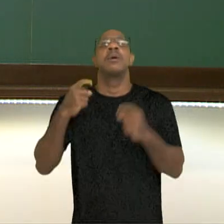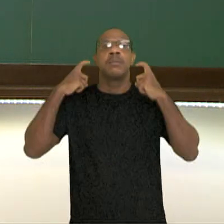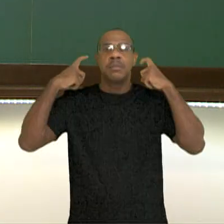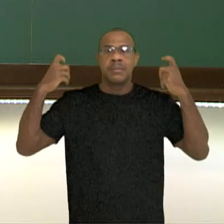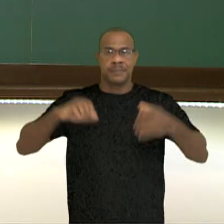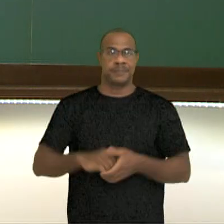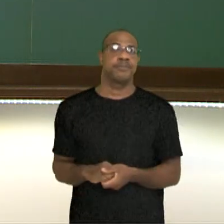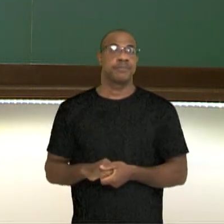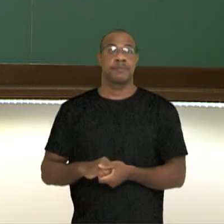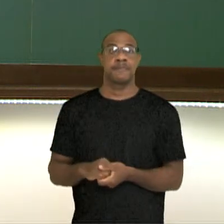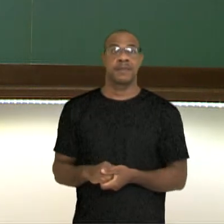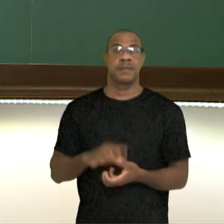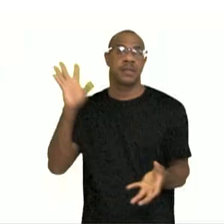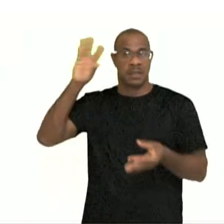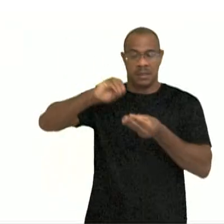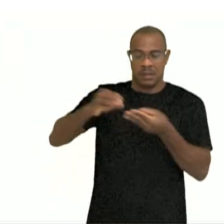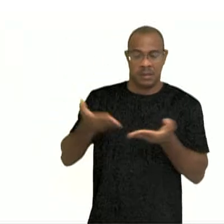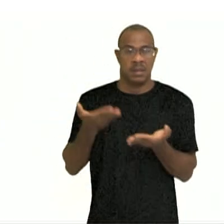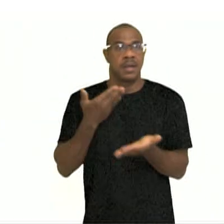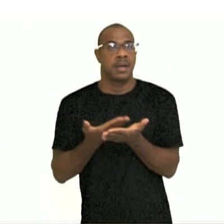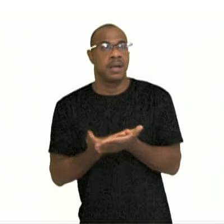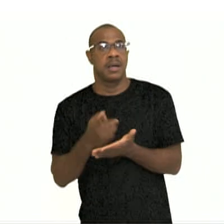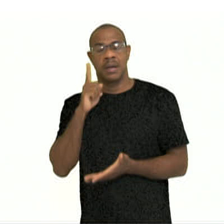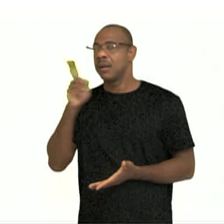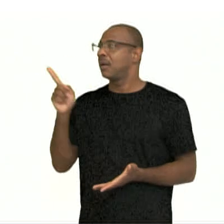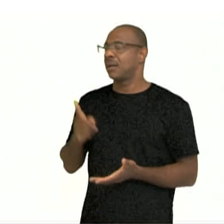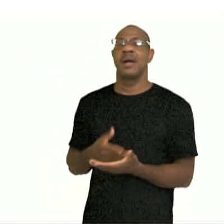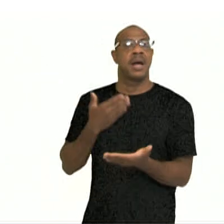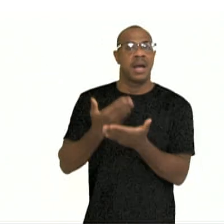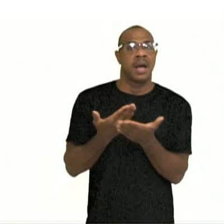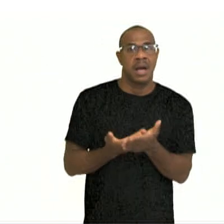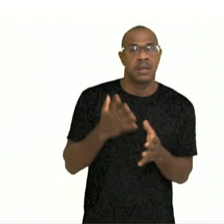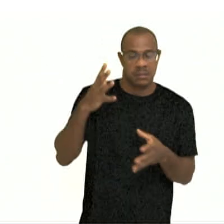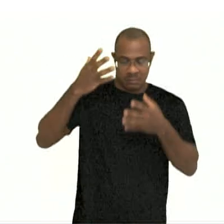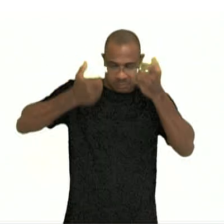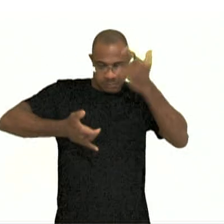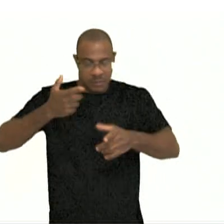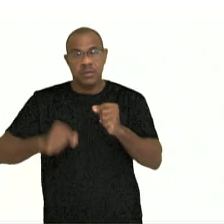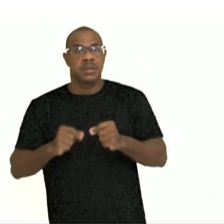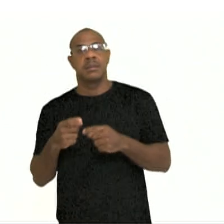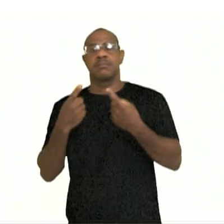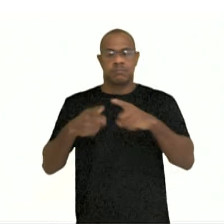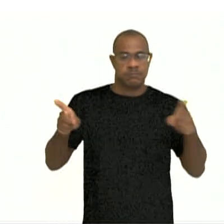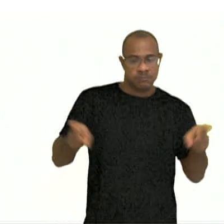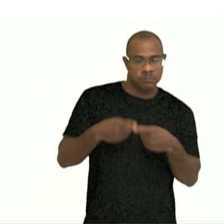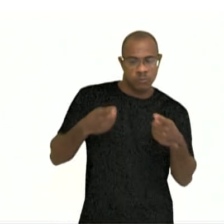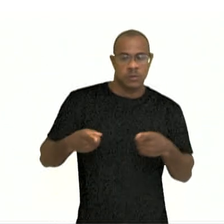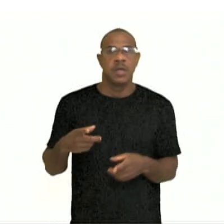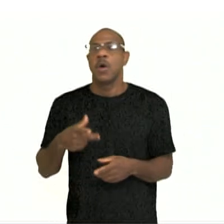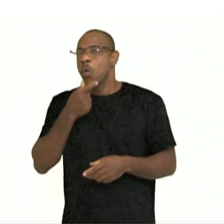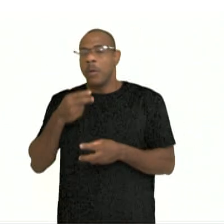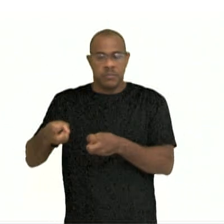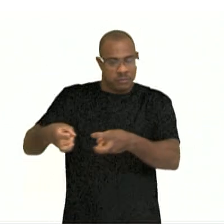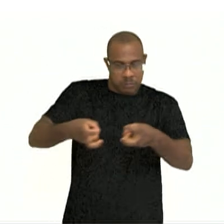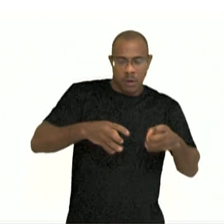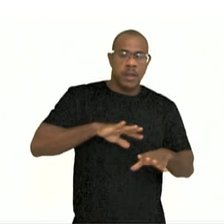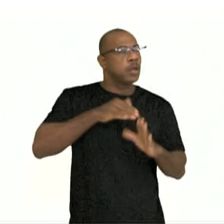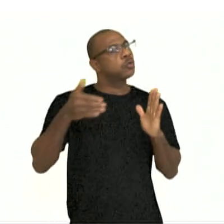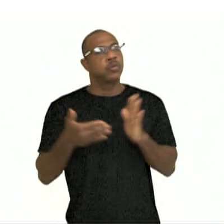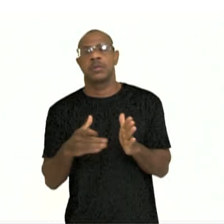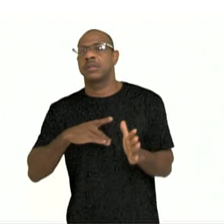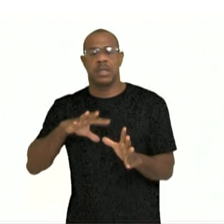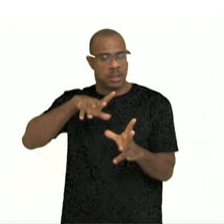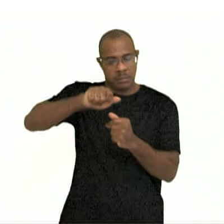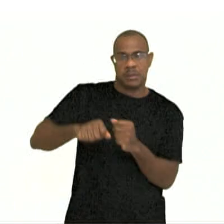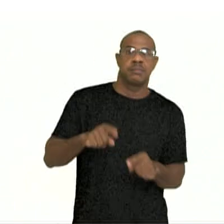Nessa aula, nós vimos que desde os tempos primitivos, o homem explora as múltiplas possibilidades de produzir som. Vimos que nos dias atuais, a música experimental é um conceito explorado